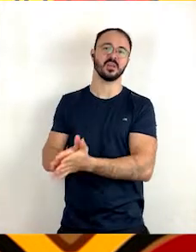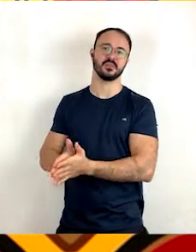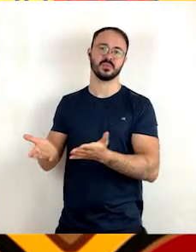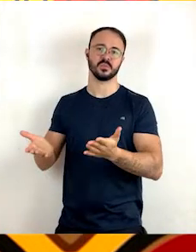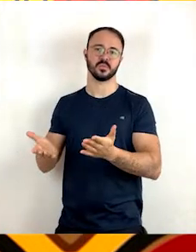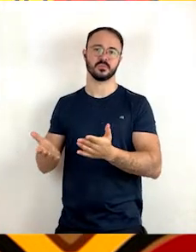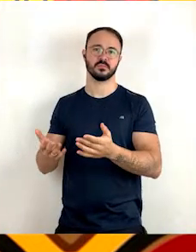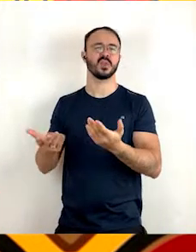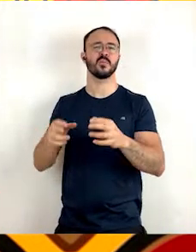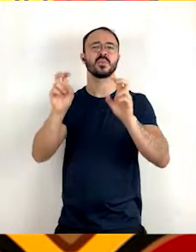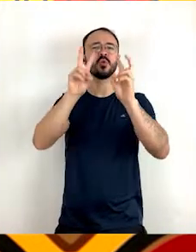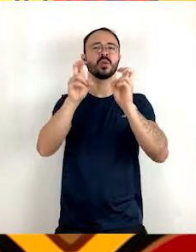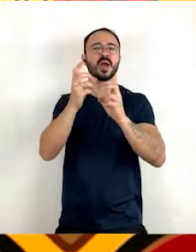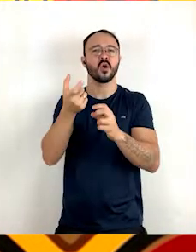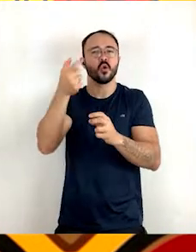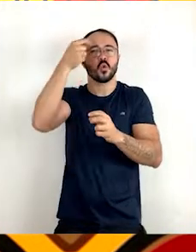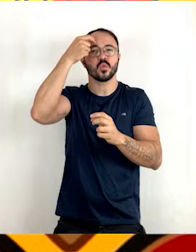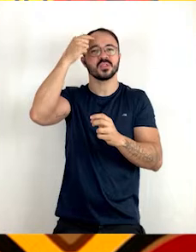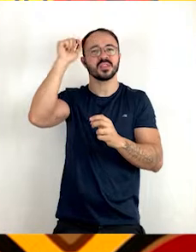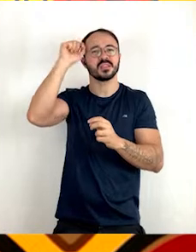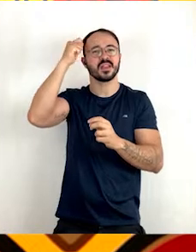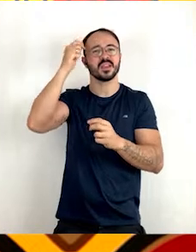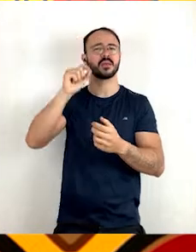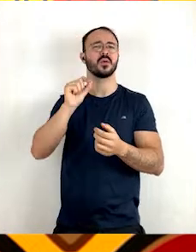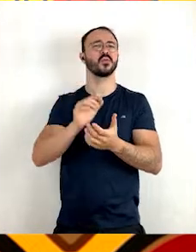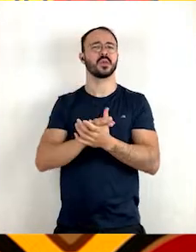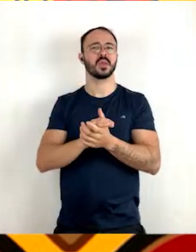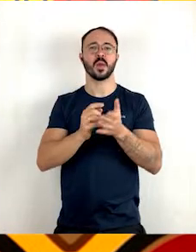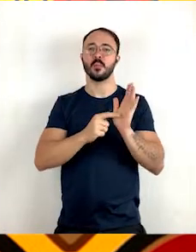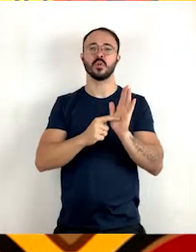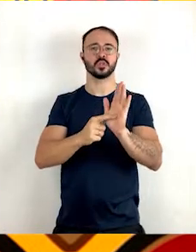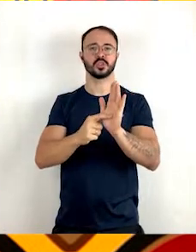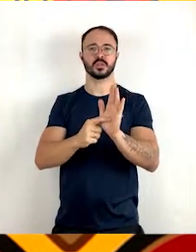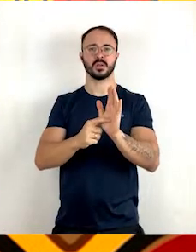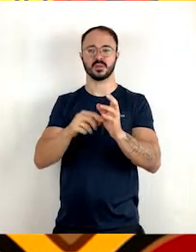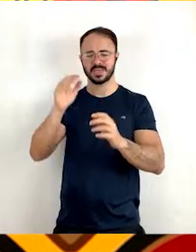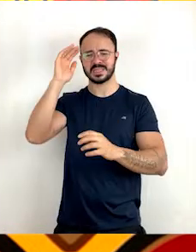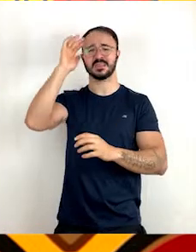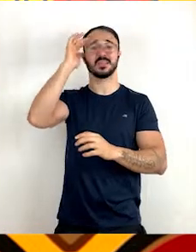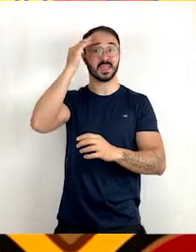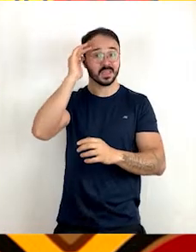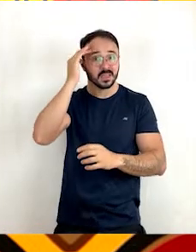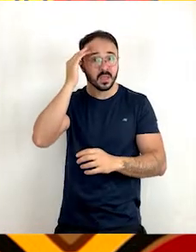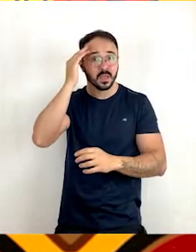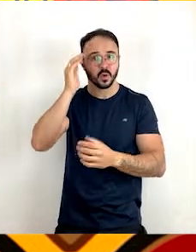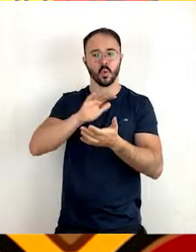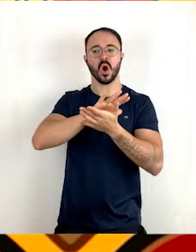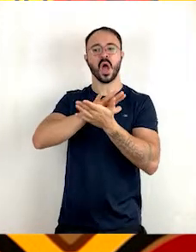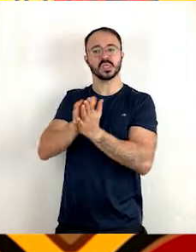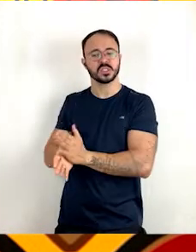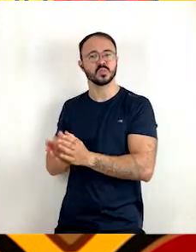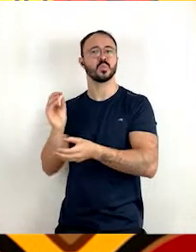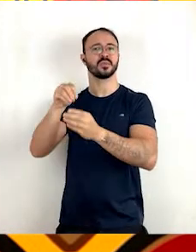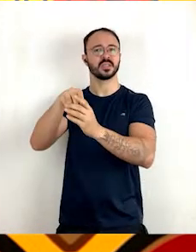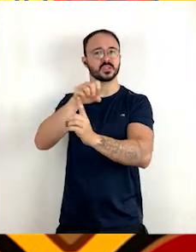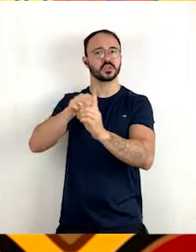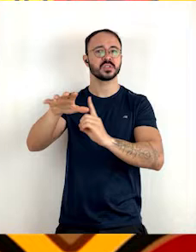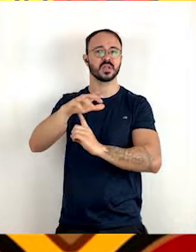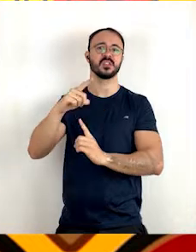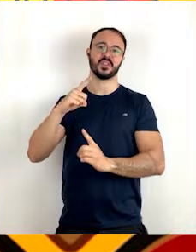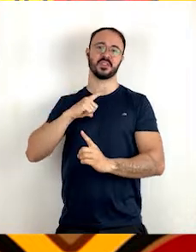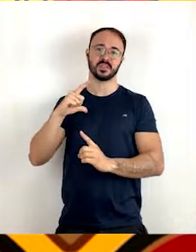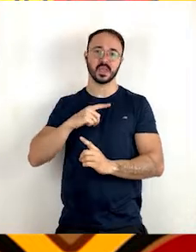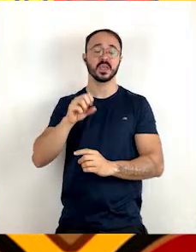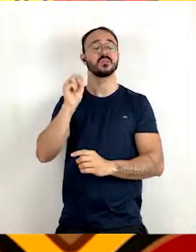e falar de consciência negra é falar de uma de um reconhecimento de que esse racismo ele está presente ele não é algo do